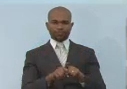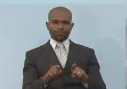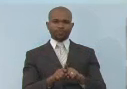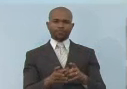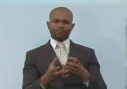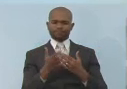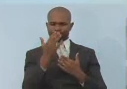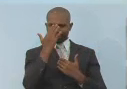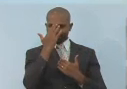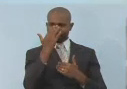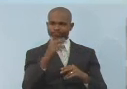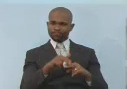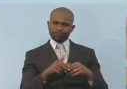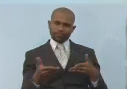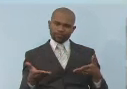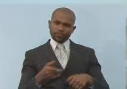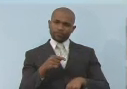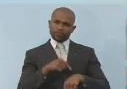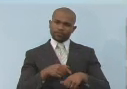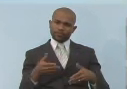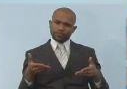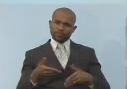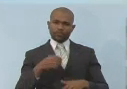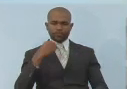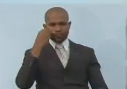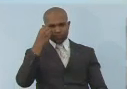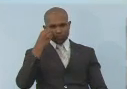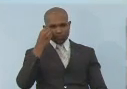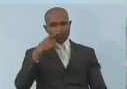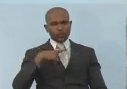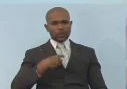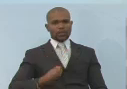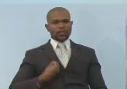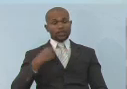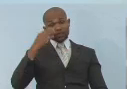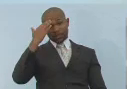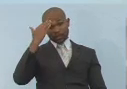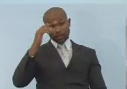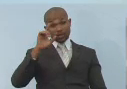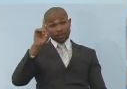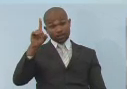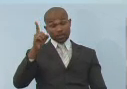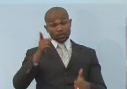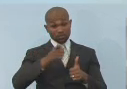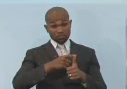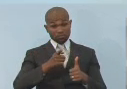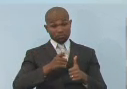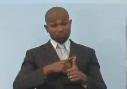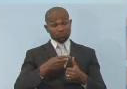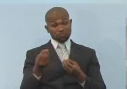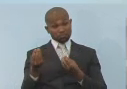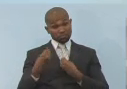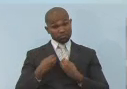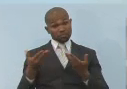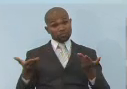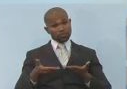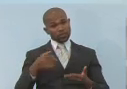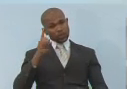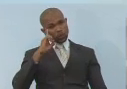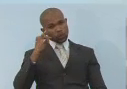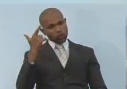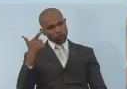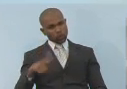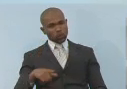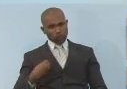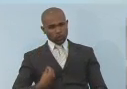né, por esse momento, por estar aqui, por essa oportunidade. A gente agradece primeiro a Deus por estar nos propiciando mais um dia na